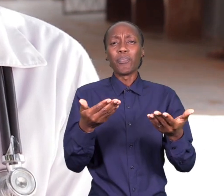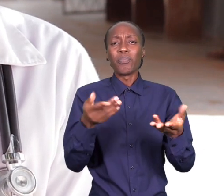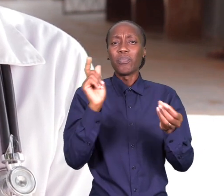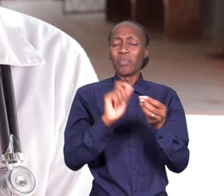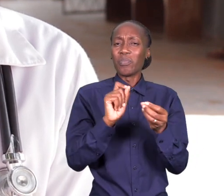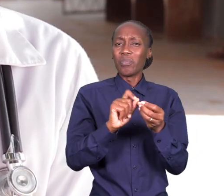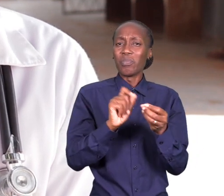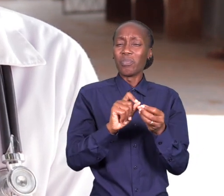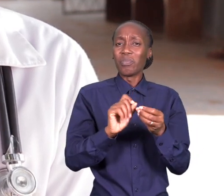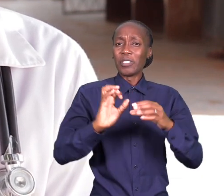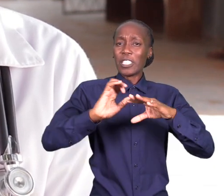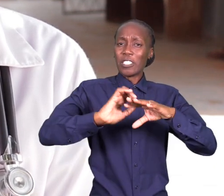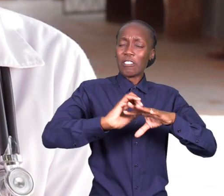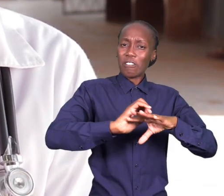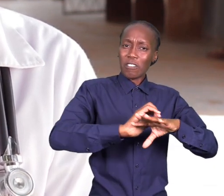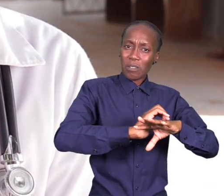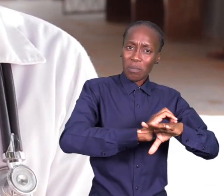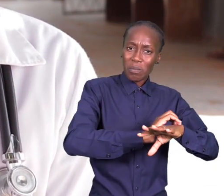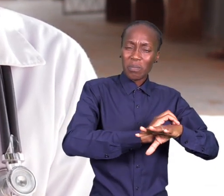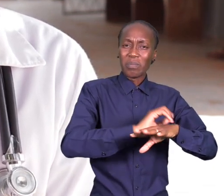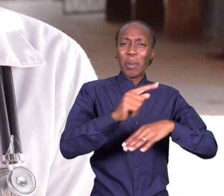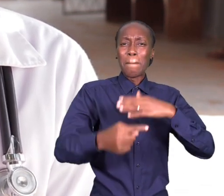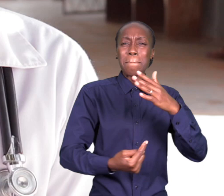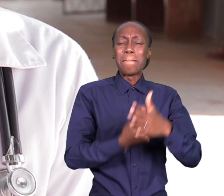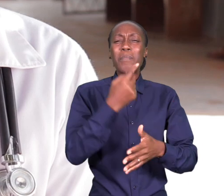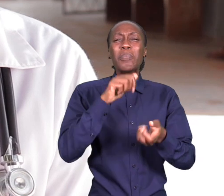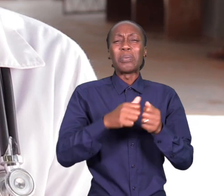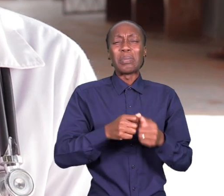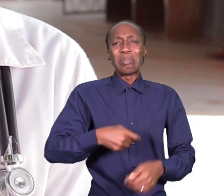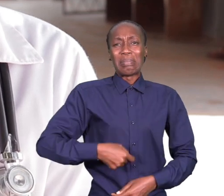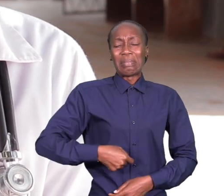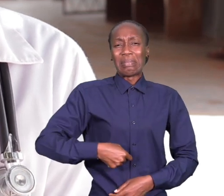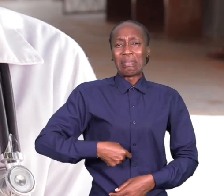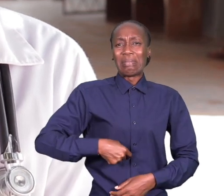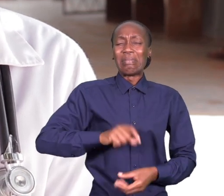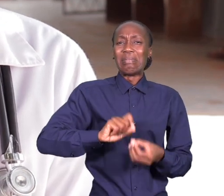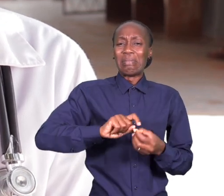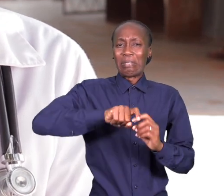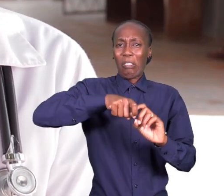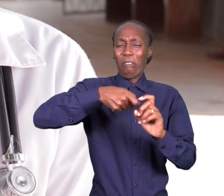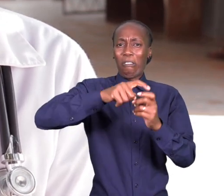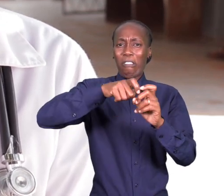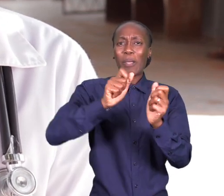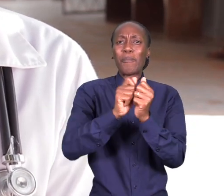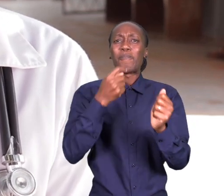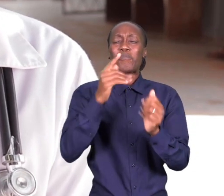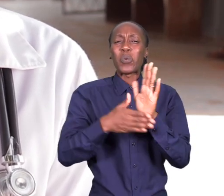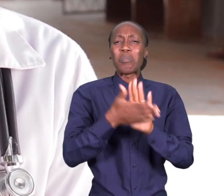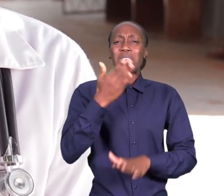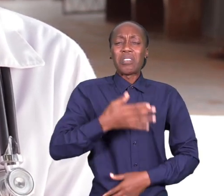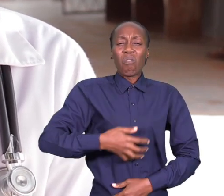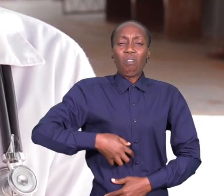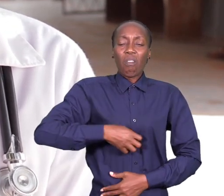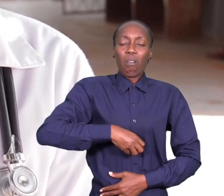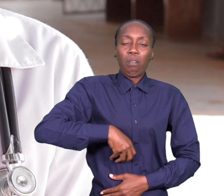higiene, que são aquelas parasitas que provocam os sintomas gastrointestinais, que vão desde